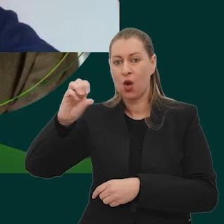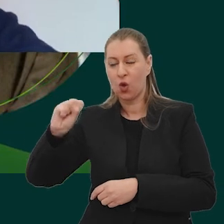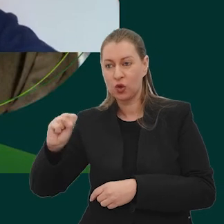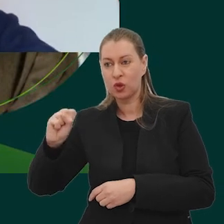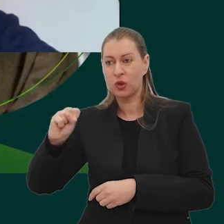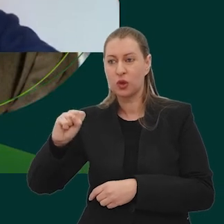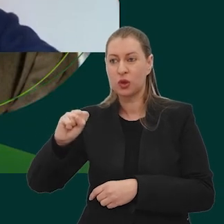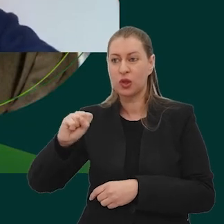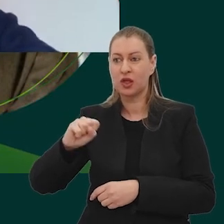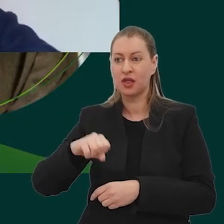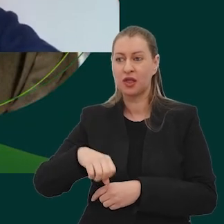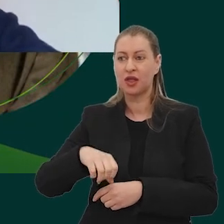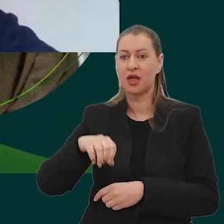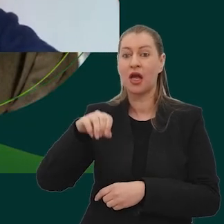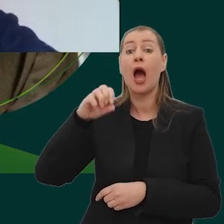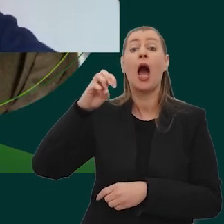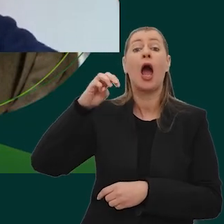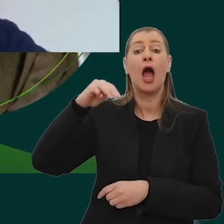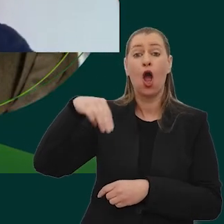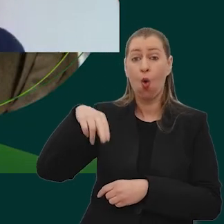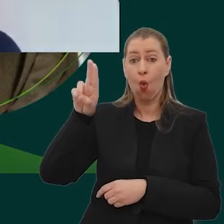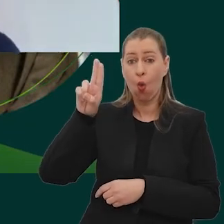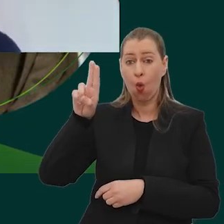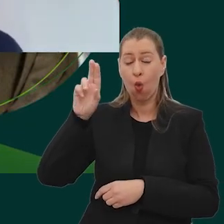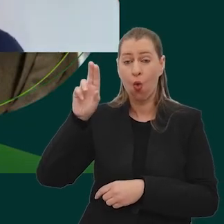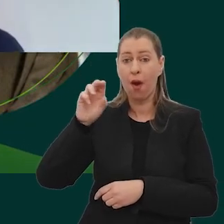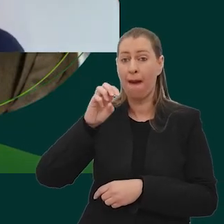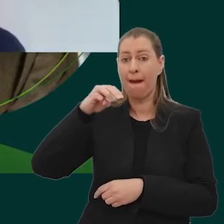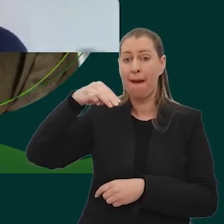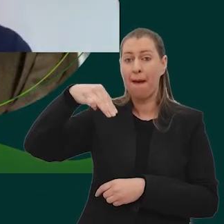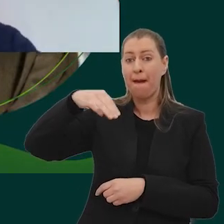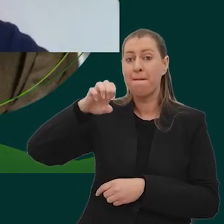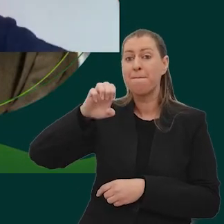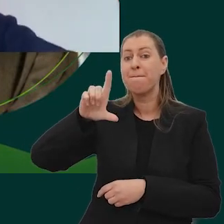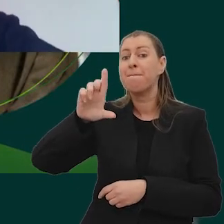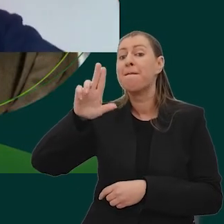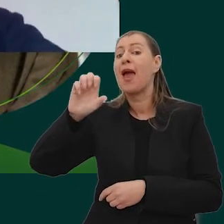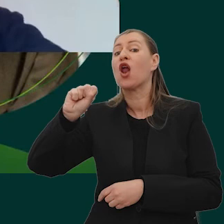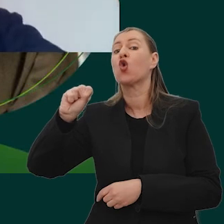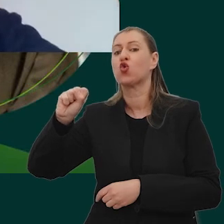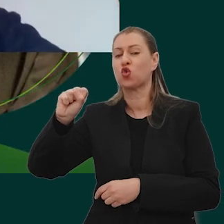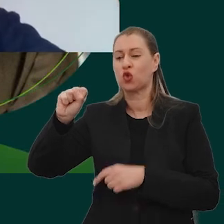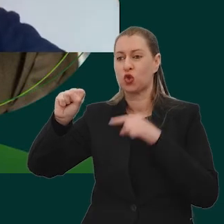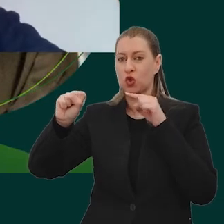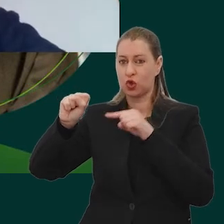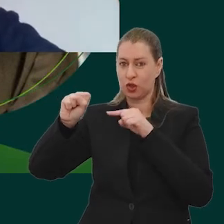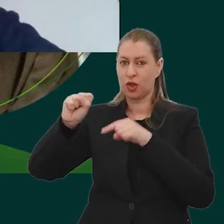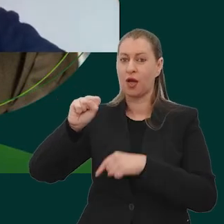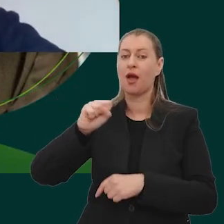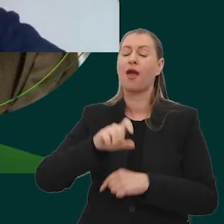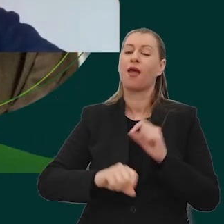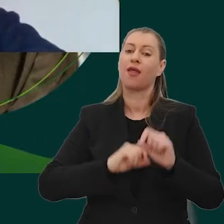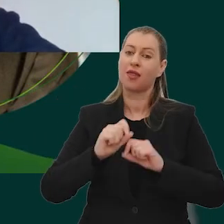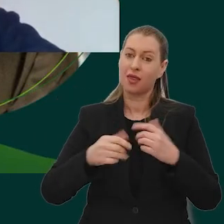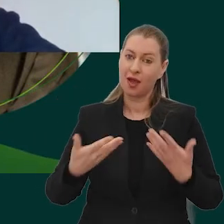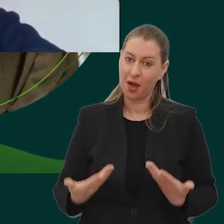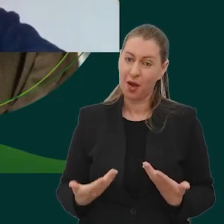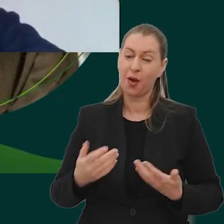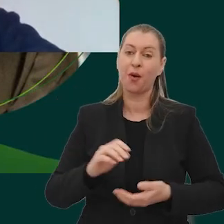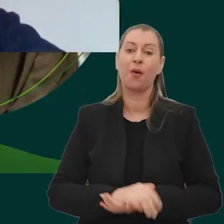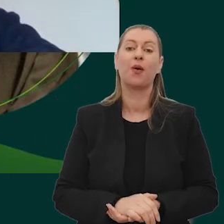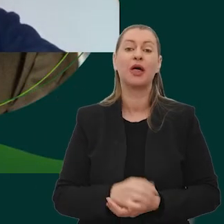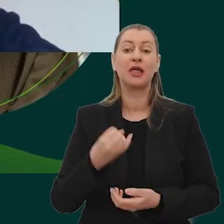U? LLUS, isso aí. Então, Blanda Melos, pessoal, vai lá, segue ela. Se